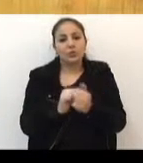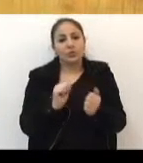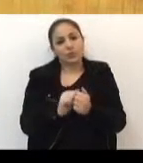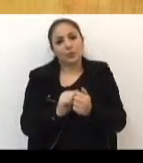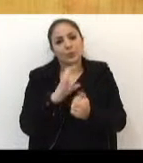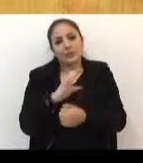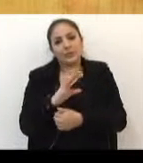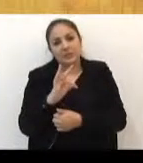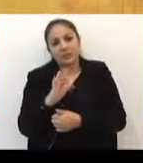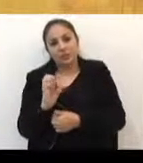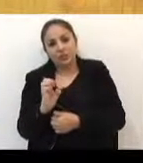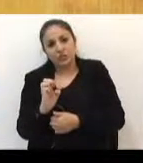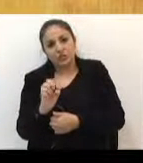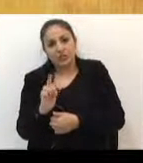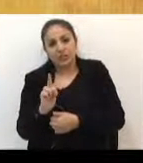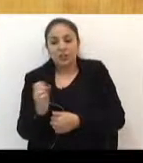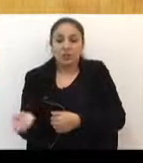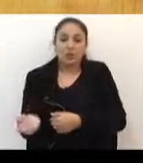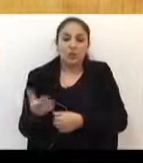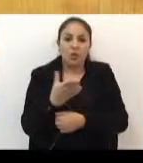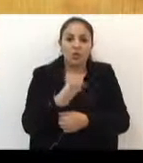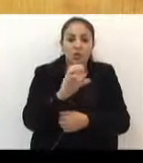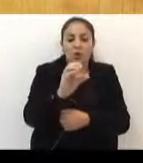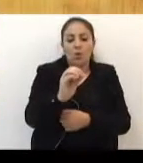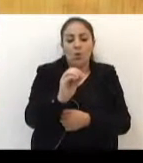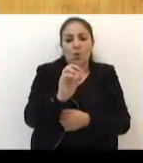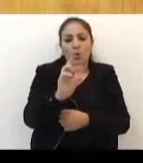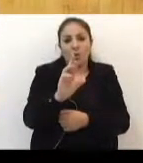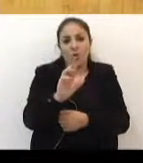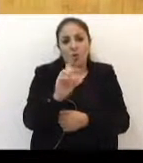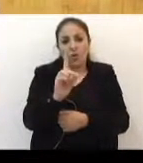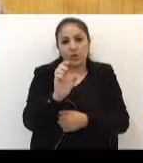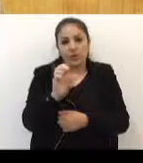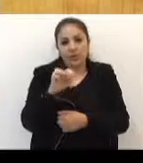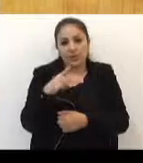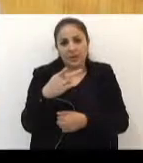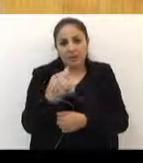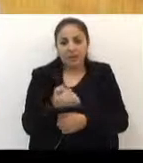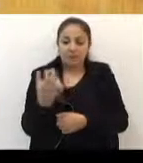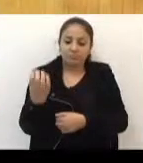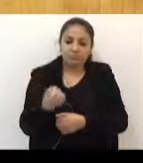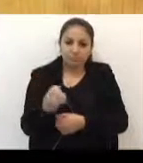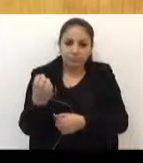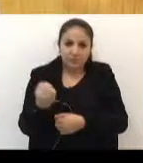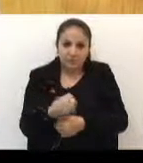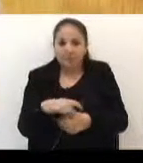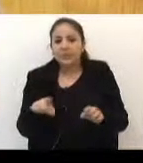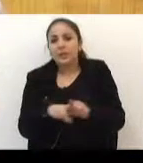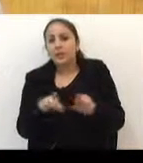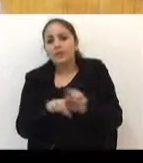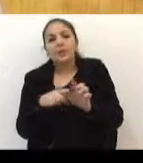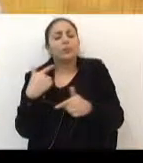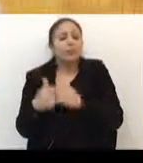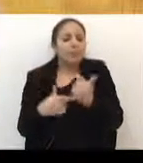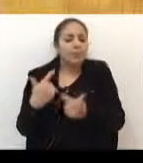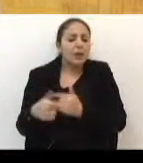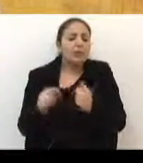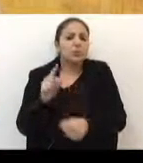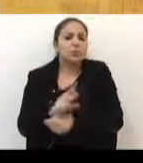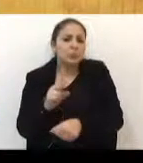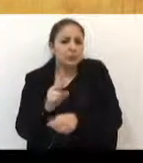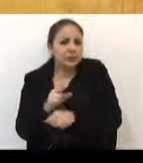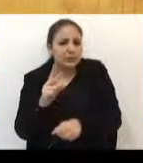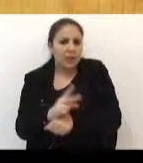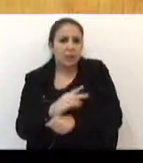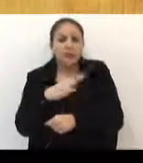Nova com a ordenha. A ordenha, desde o trabalho da preparação do animal na estrevaria, né,